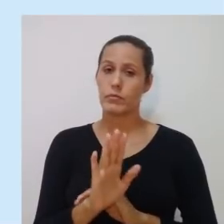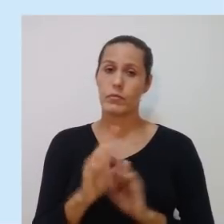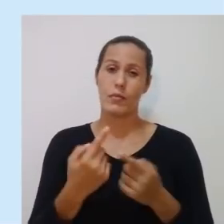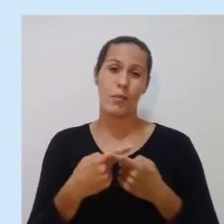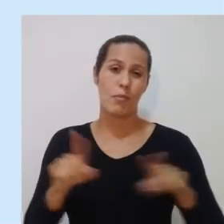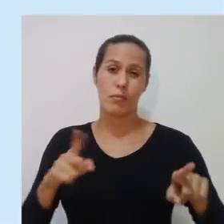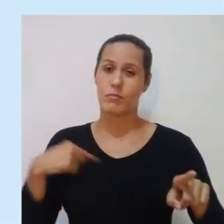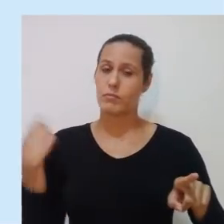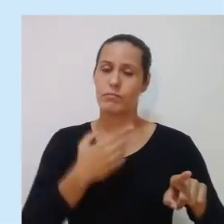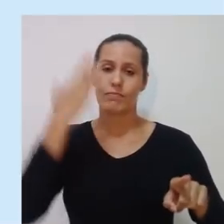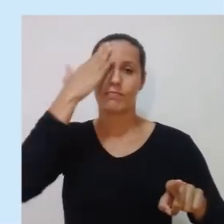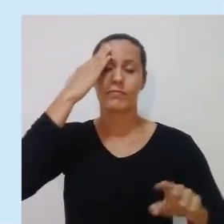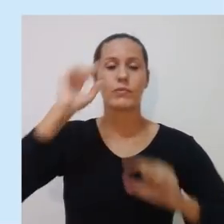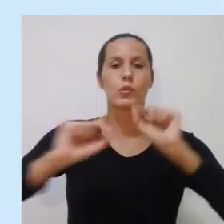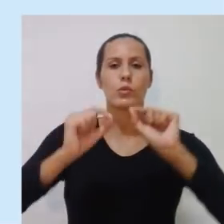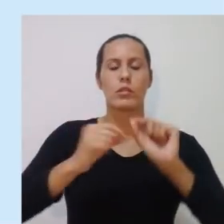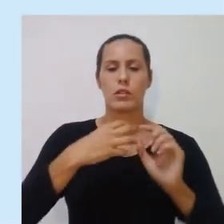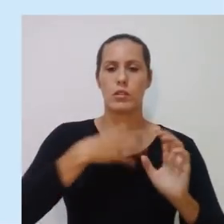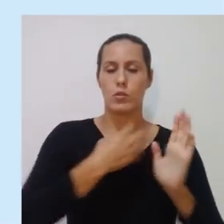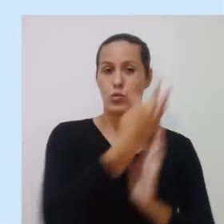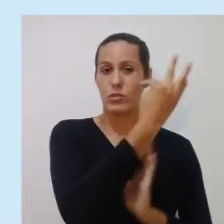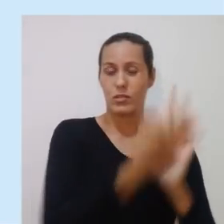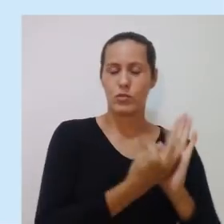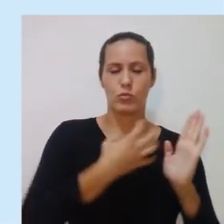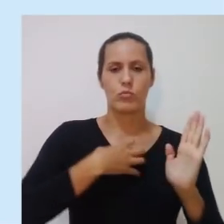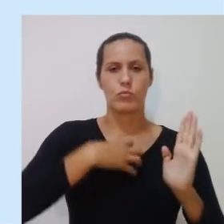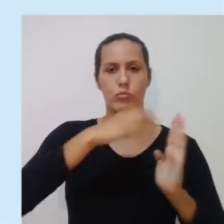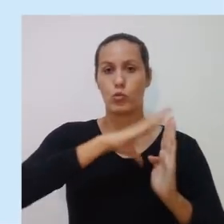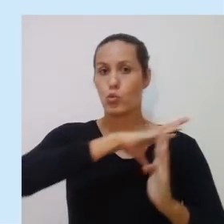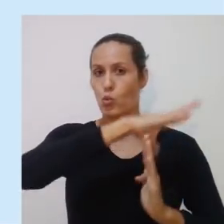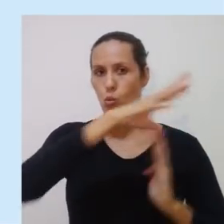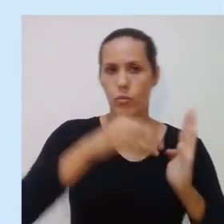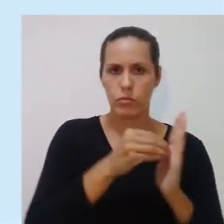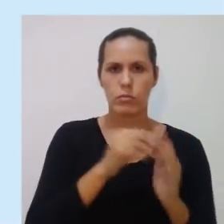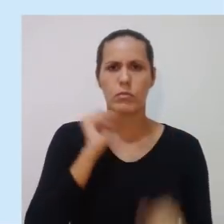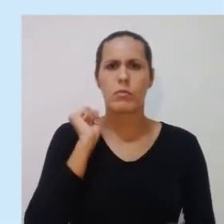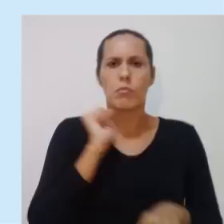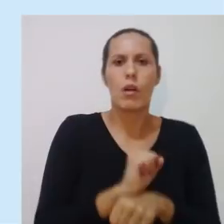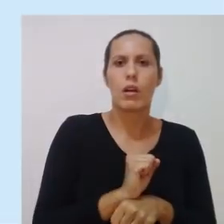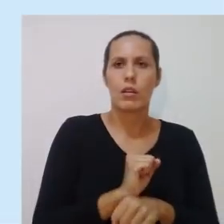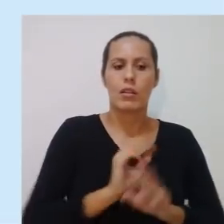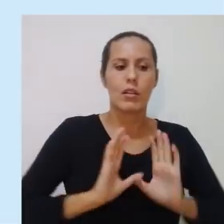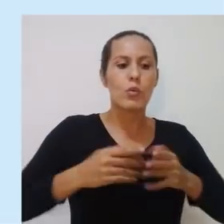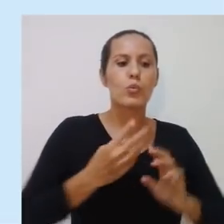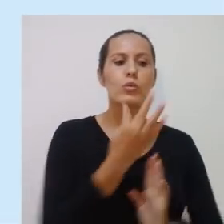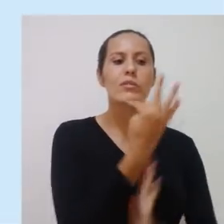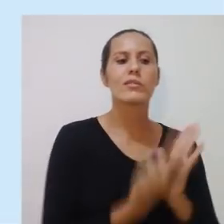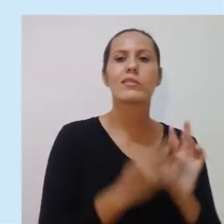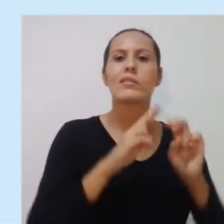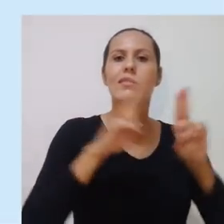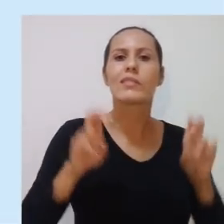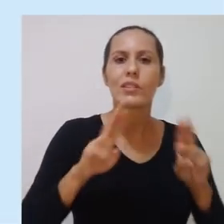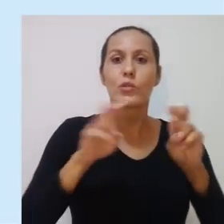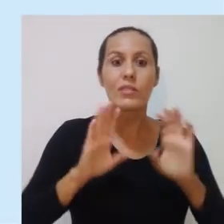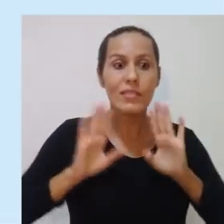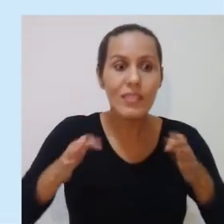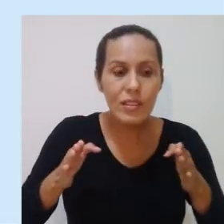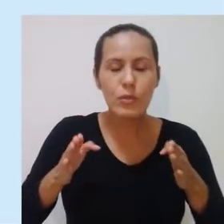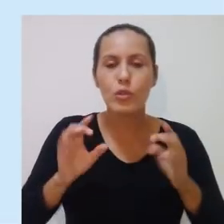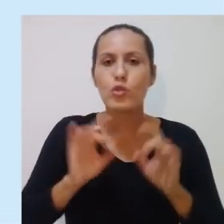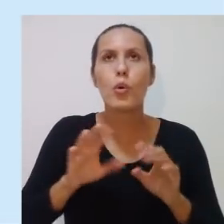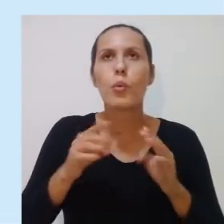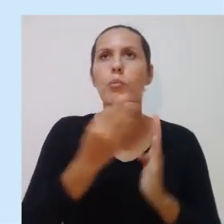mas para nós entendermos o sentido global, nós não ficamos apenas analisando só o título. Como eu